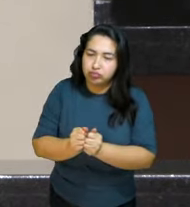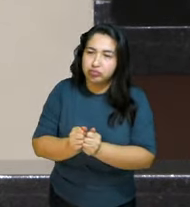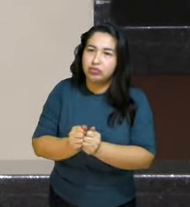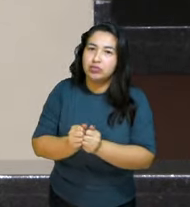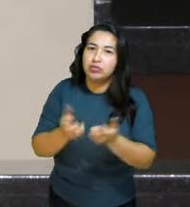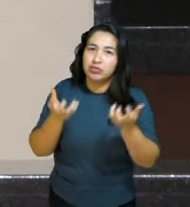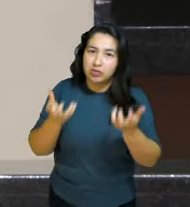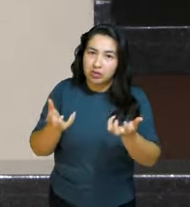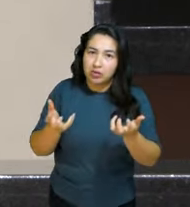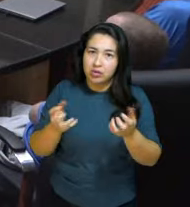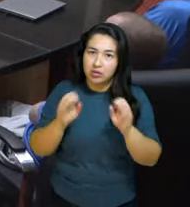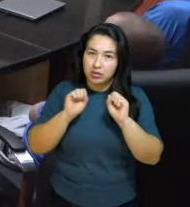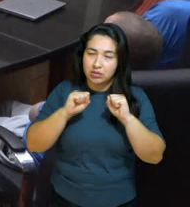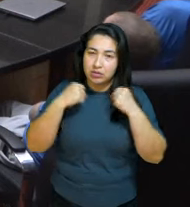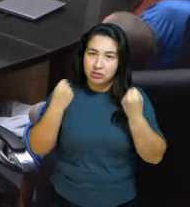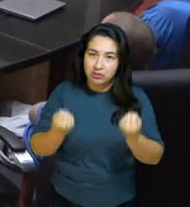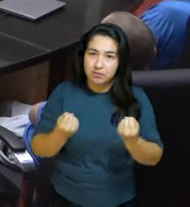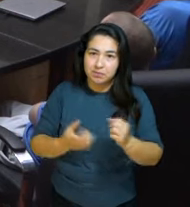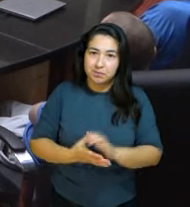Presidente Freiberg.